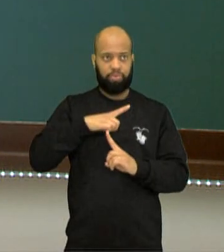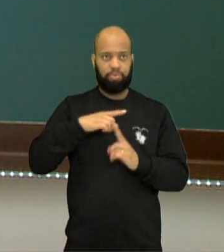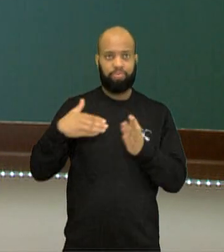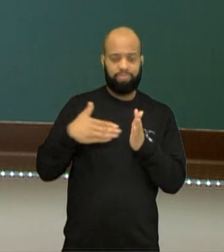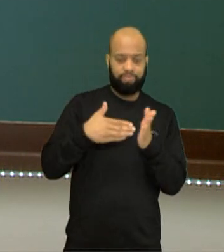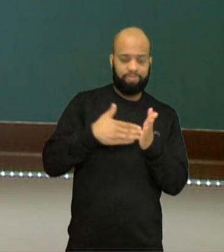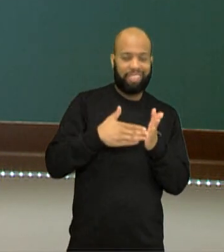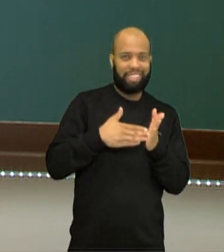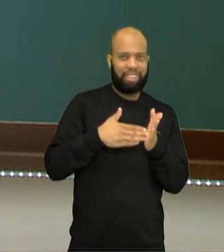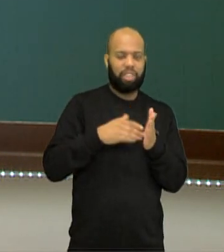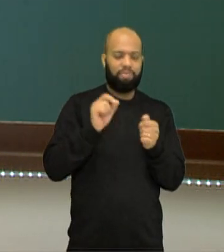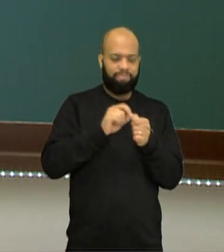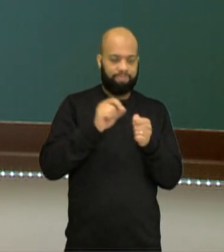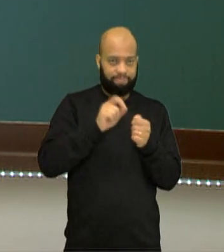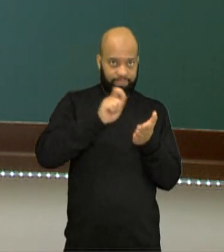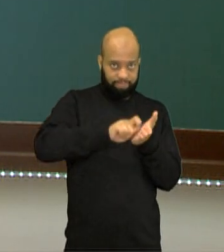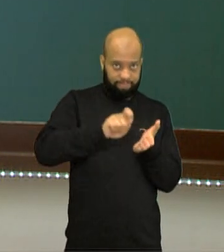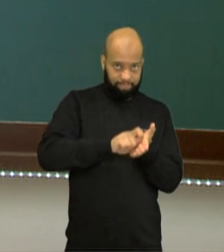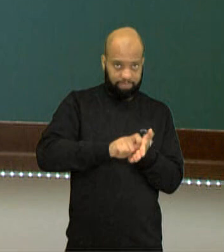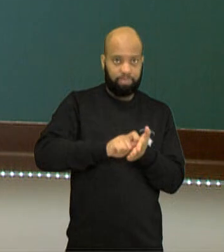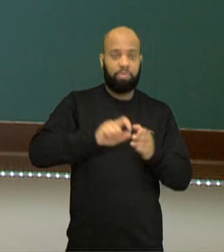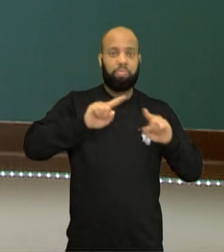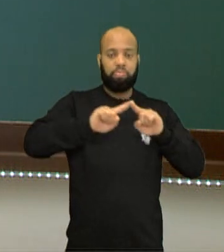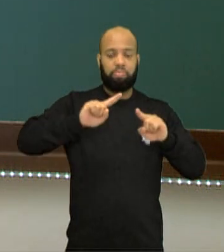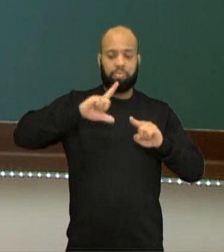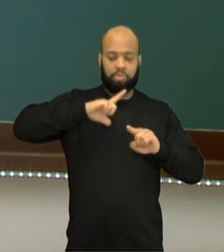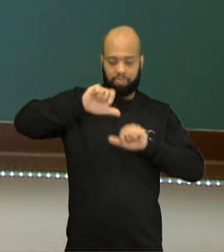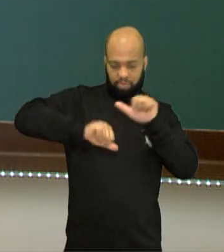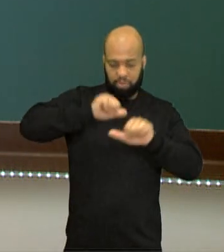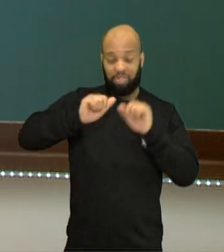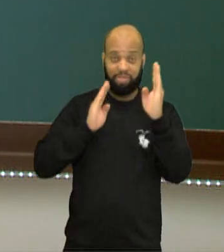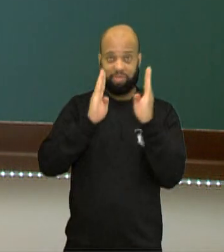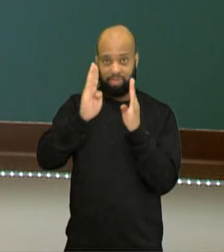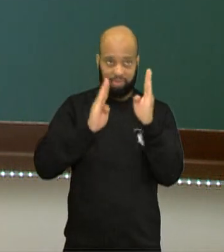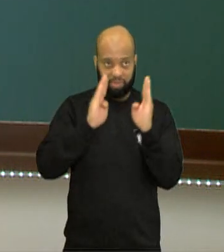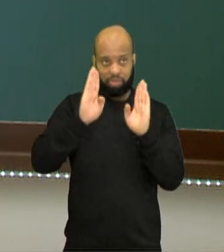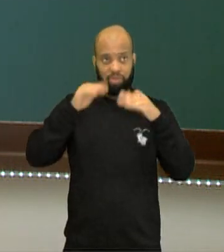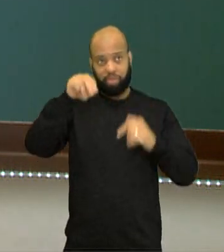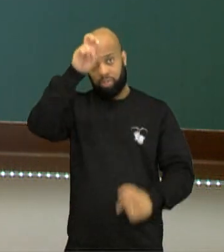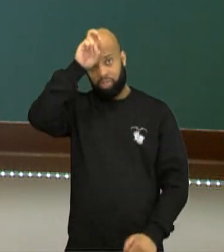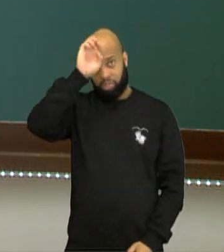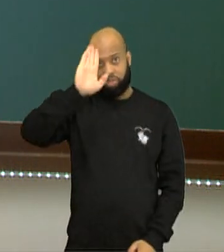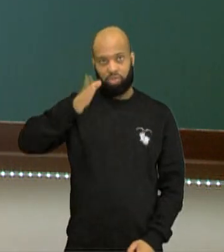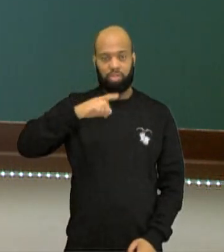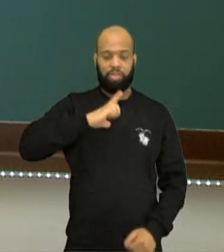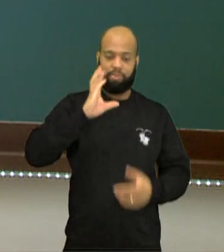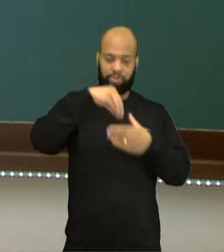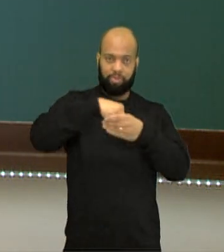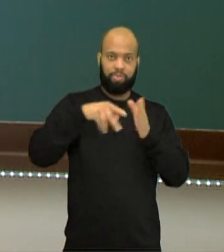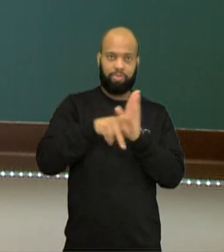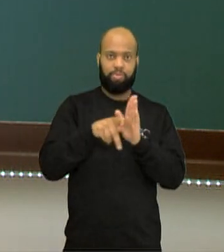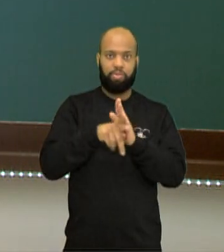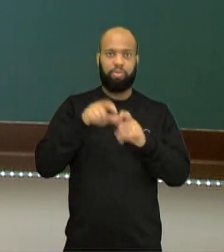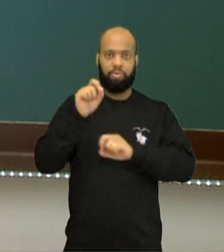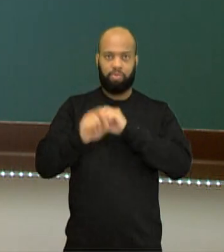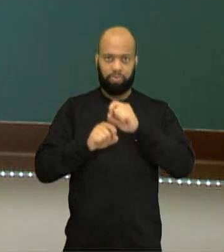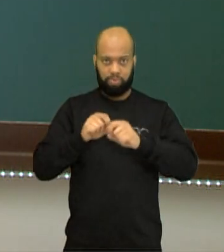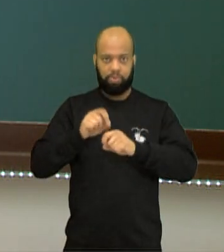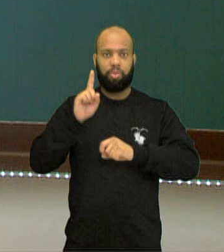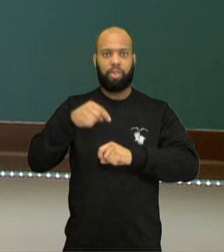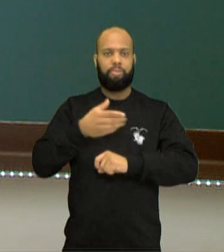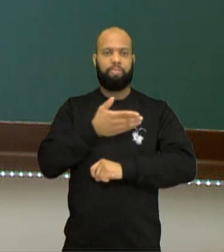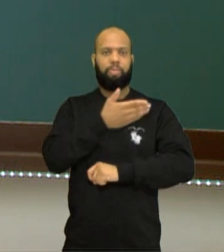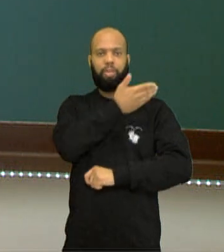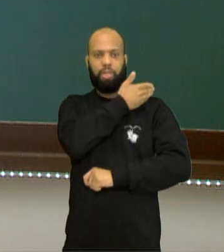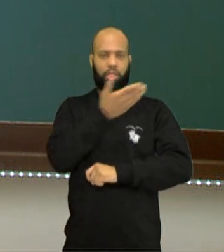Da invenção escrita em diante, nós temos a Idade Antiga. E nesse contexto, o Egito já está dentro da Idade Antiga. A música teria sido